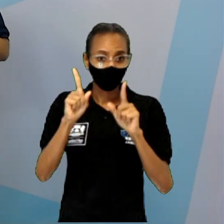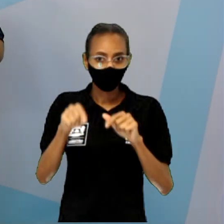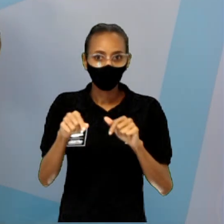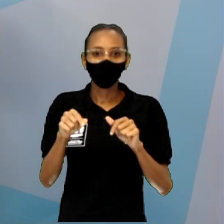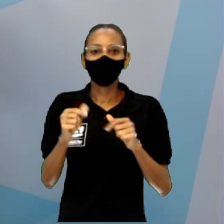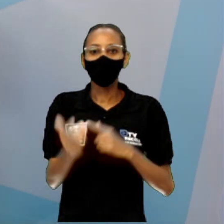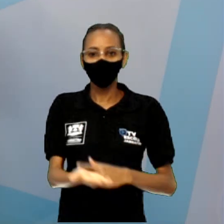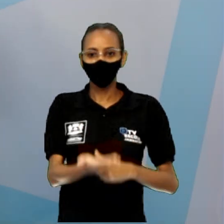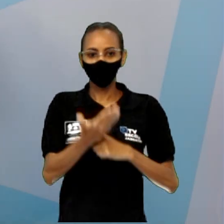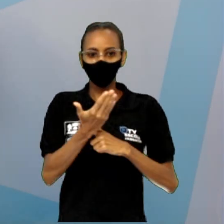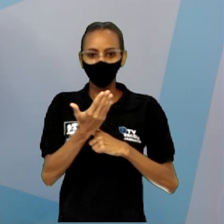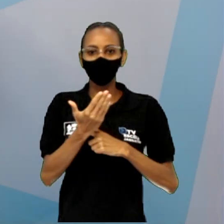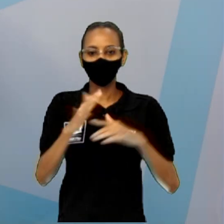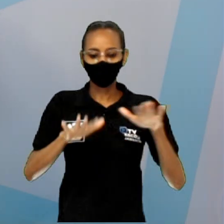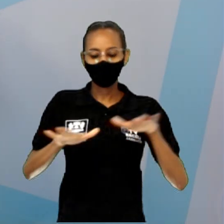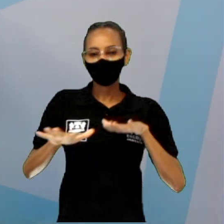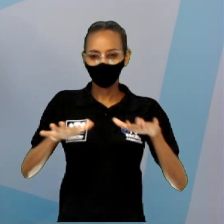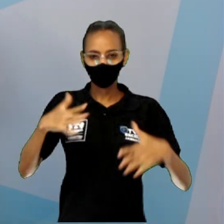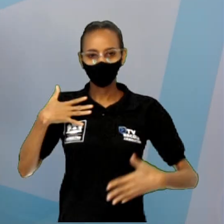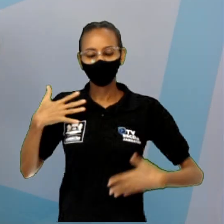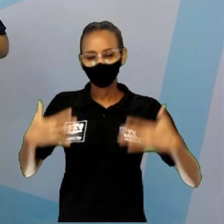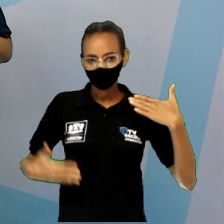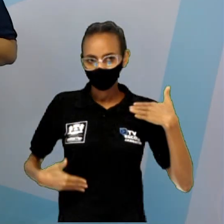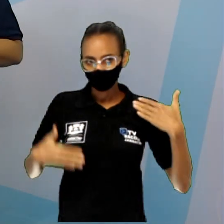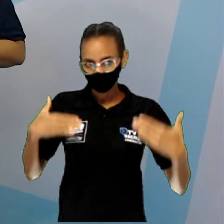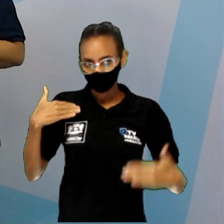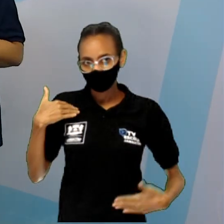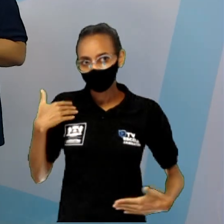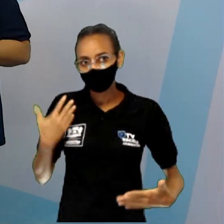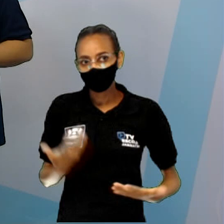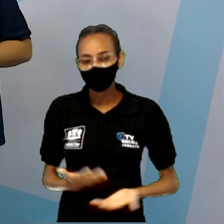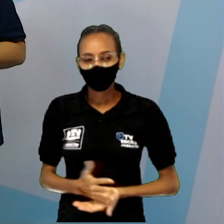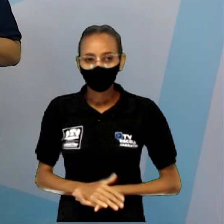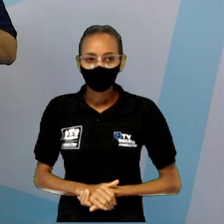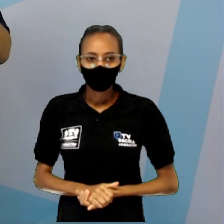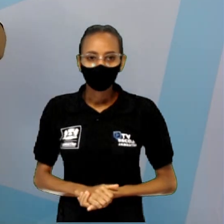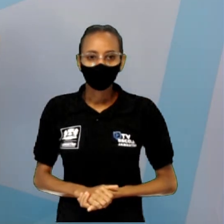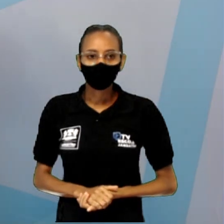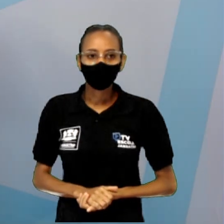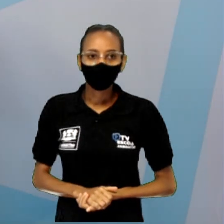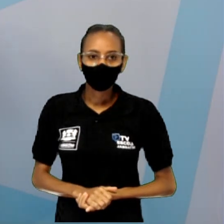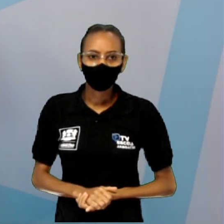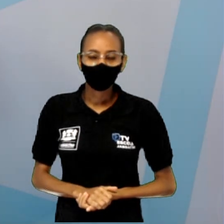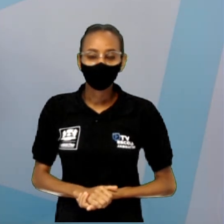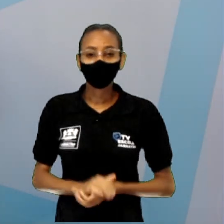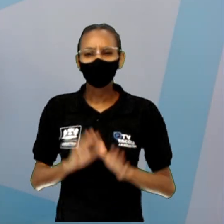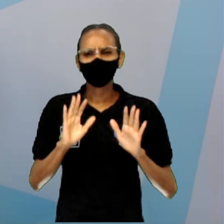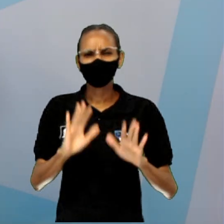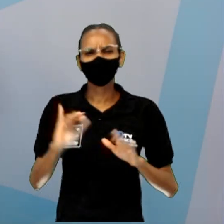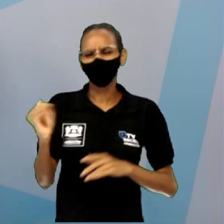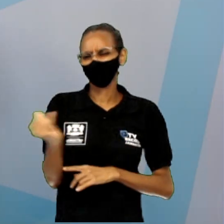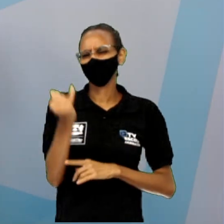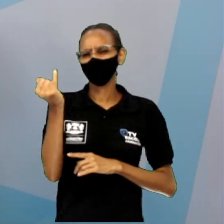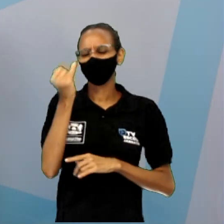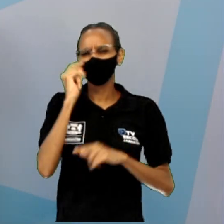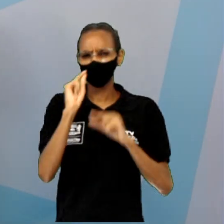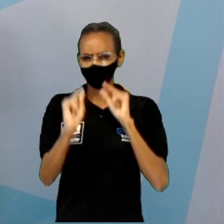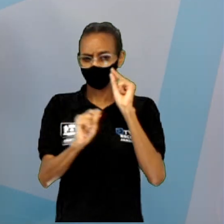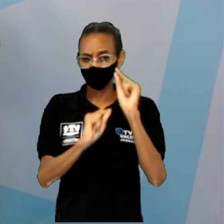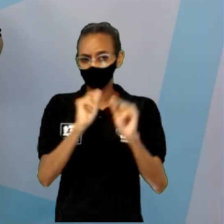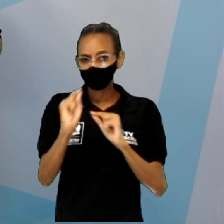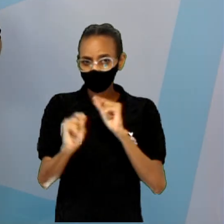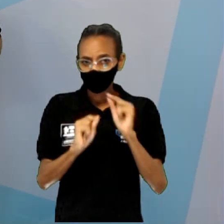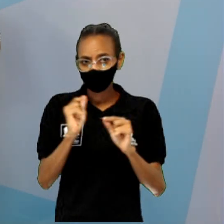flexibilidade, certo? Então, olha só. Sobre a relevância desses programas de exercícios